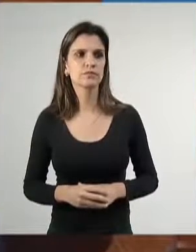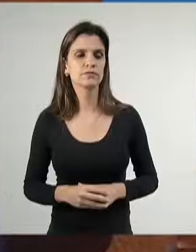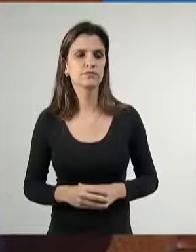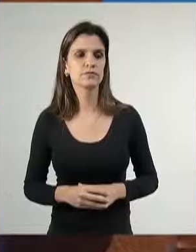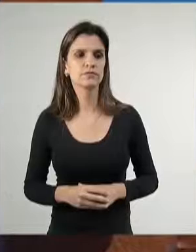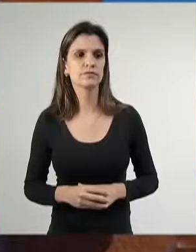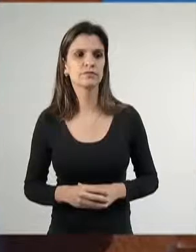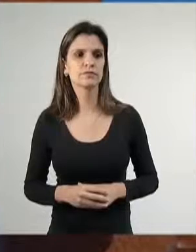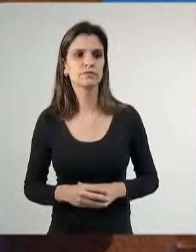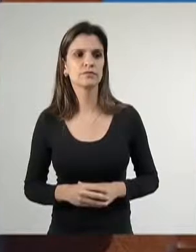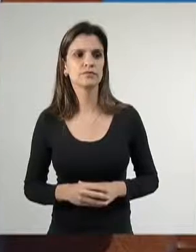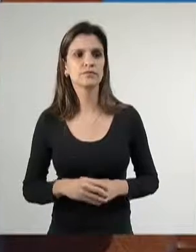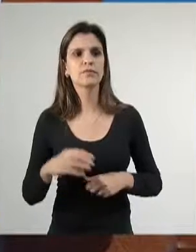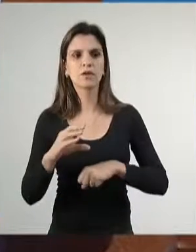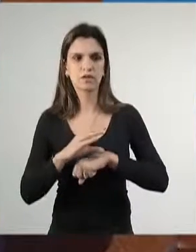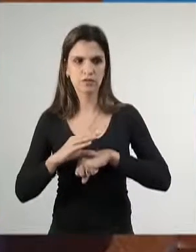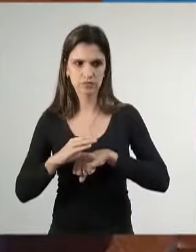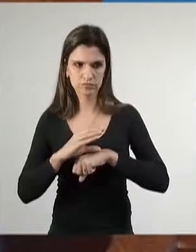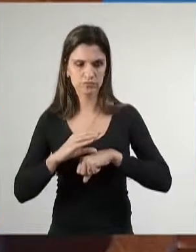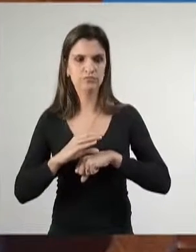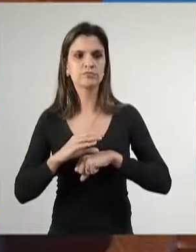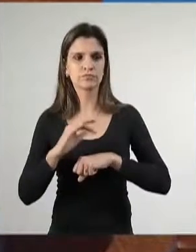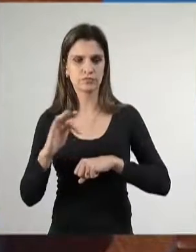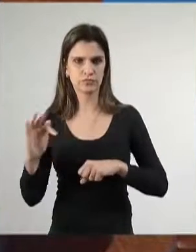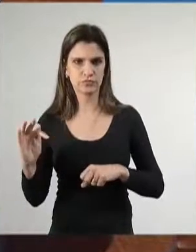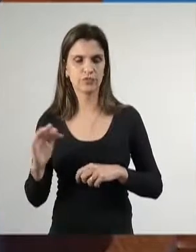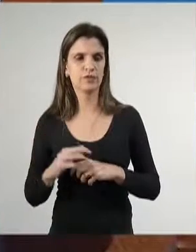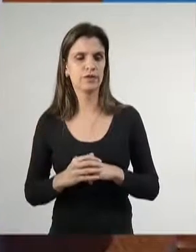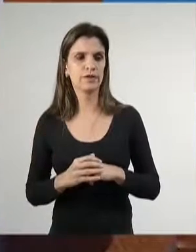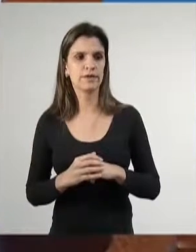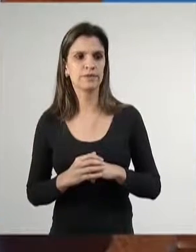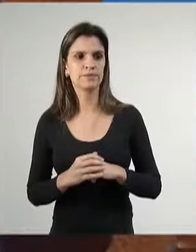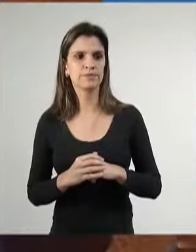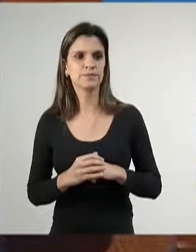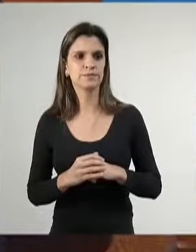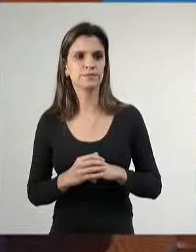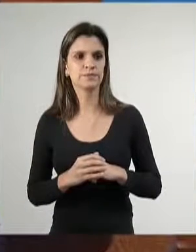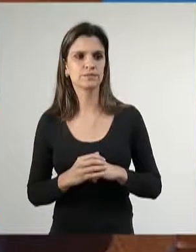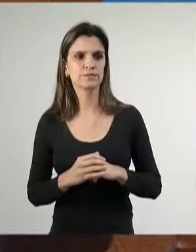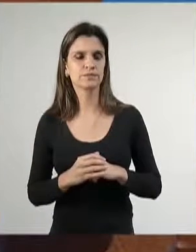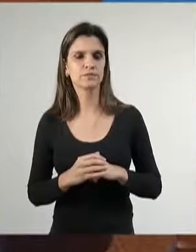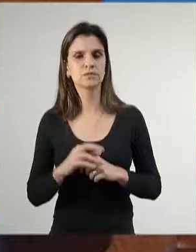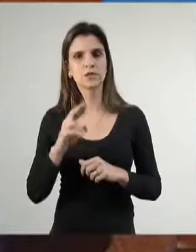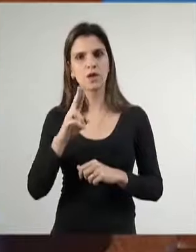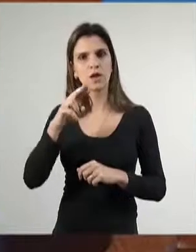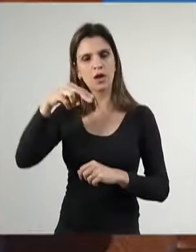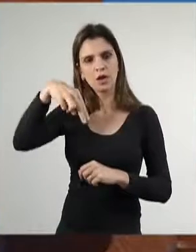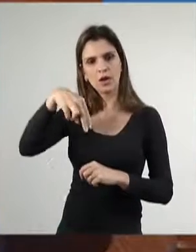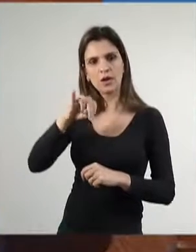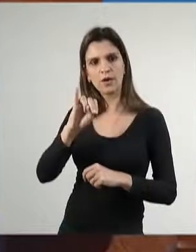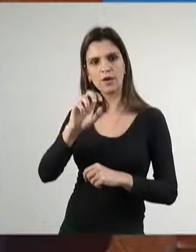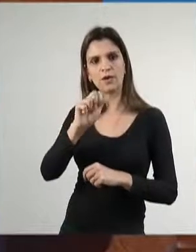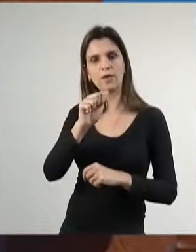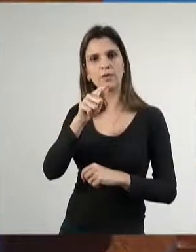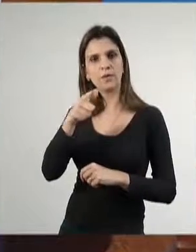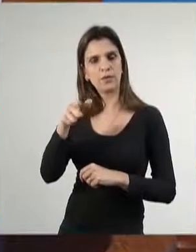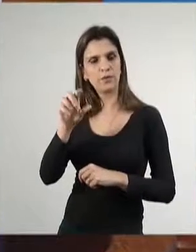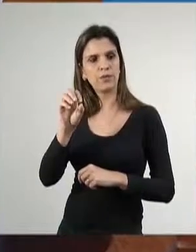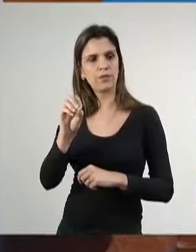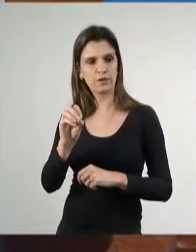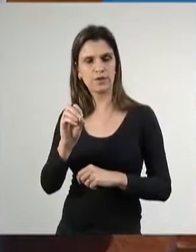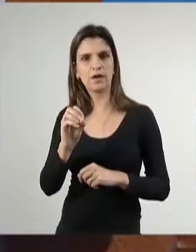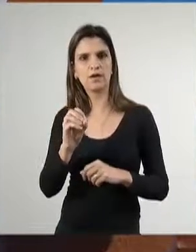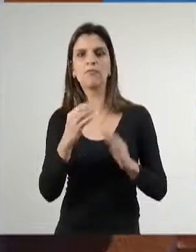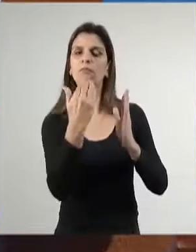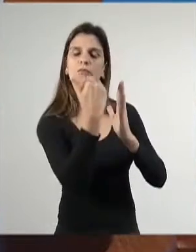Máxima dispõe ainda que, no âmbito da legislação concorrente, a competência da União limitar-se-á a estabelecer normas gerais, está lá no